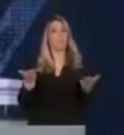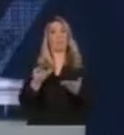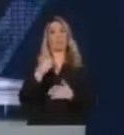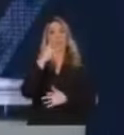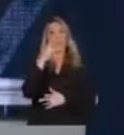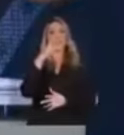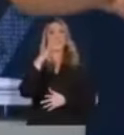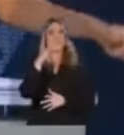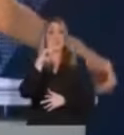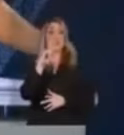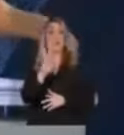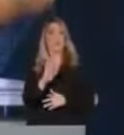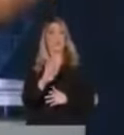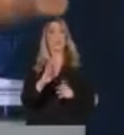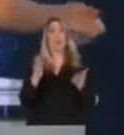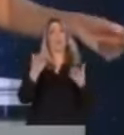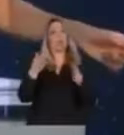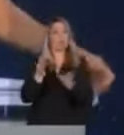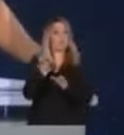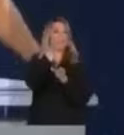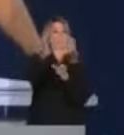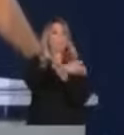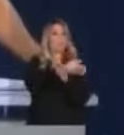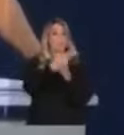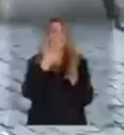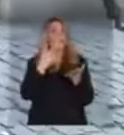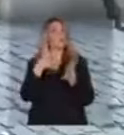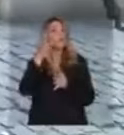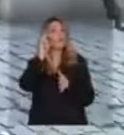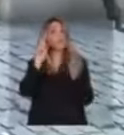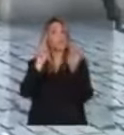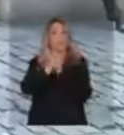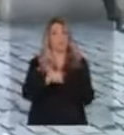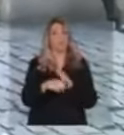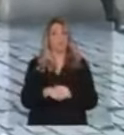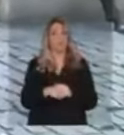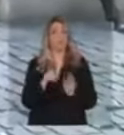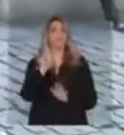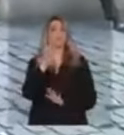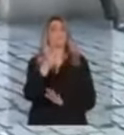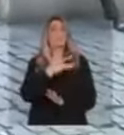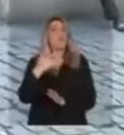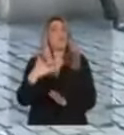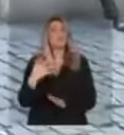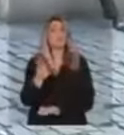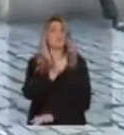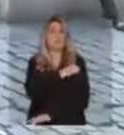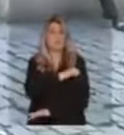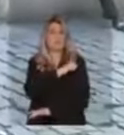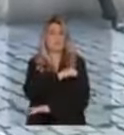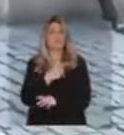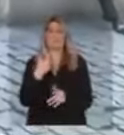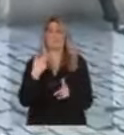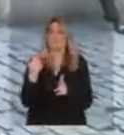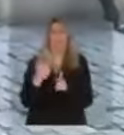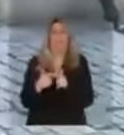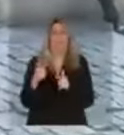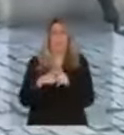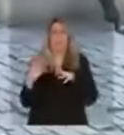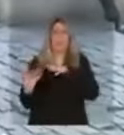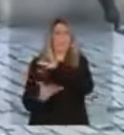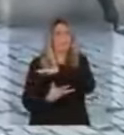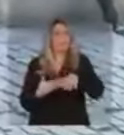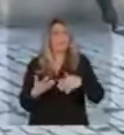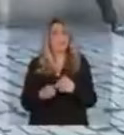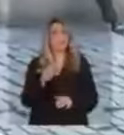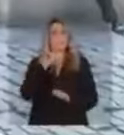BC do B que está à nossa esquerda Vamos ouvir a pergunta a saúde do Rio de Janeiro tá um caos se o